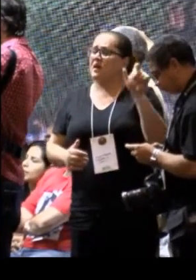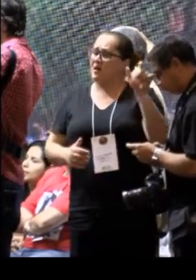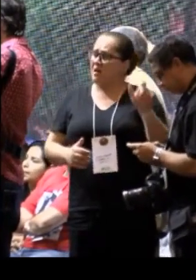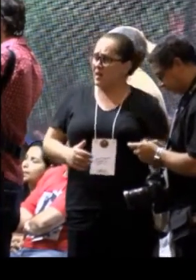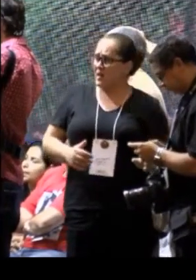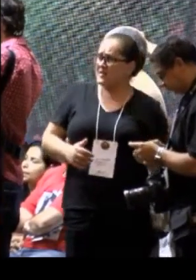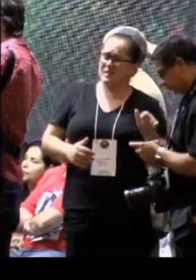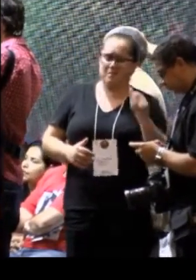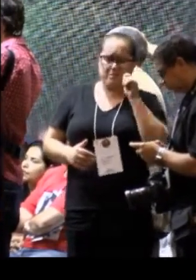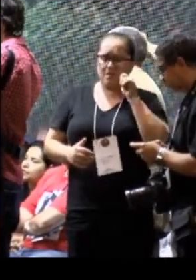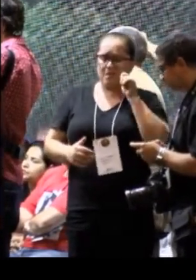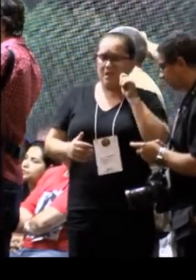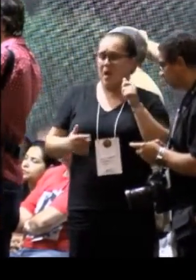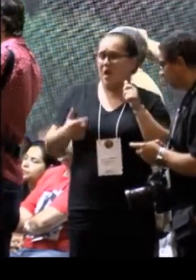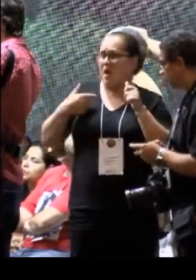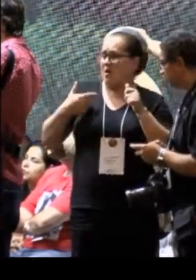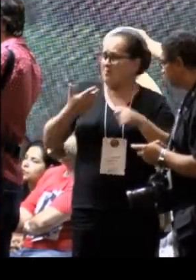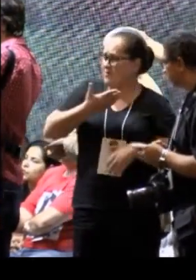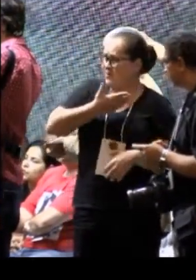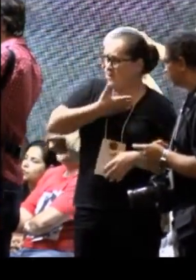essa companheira